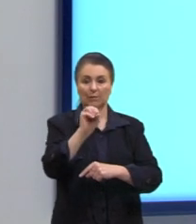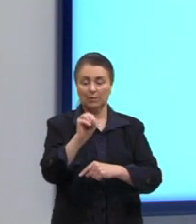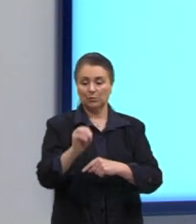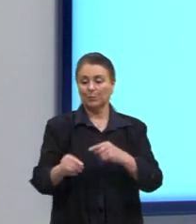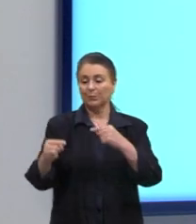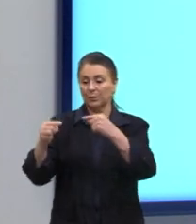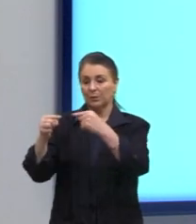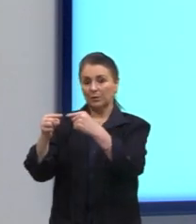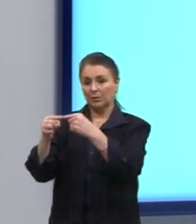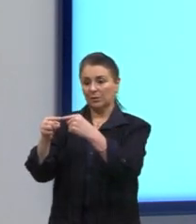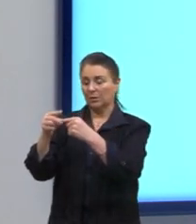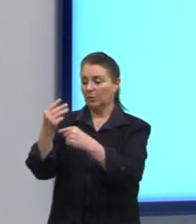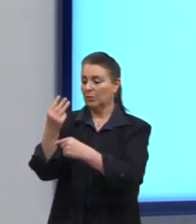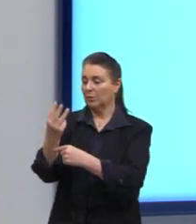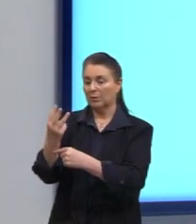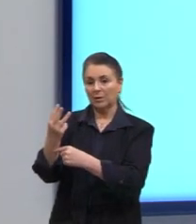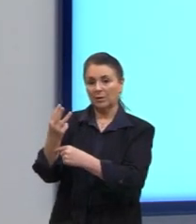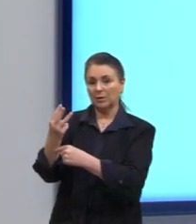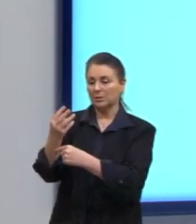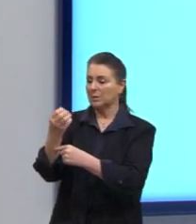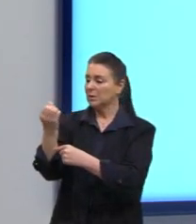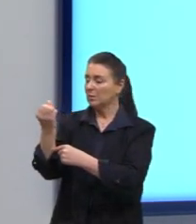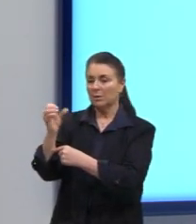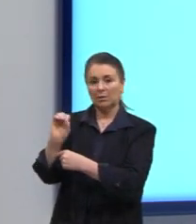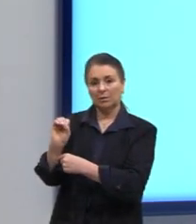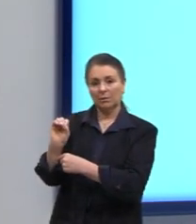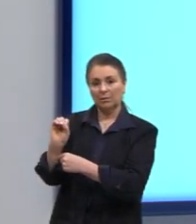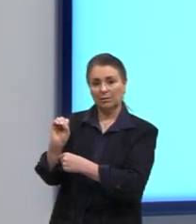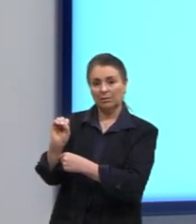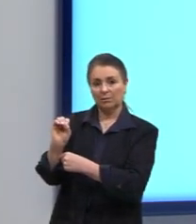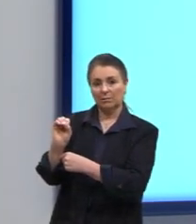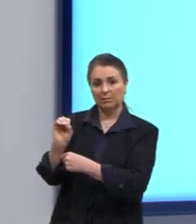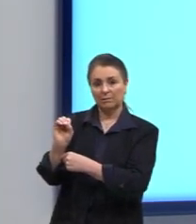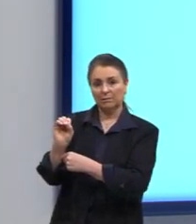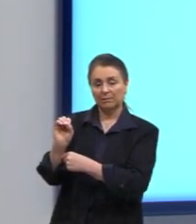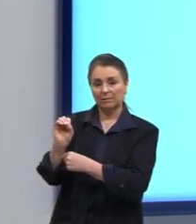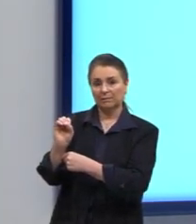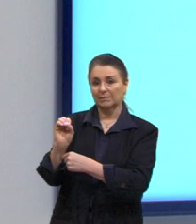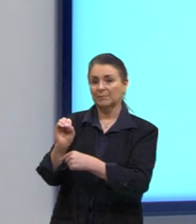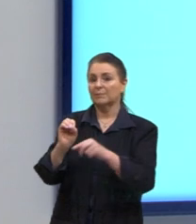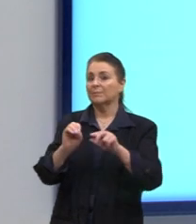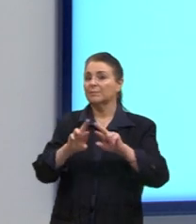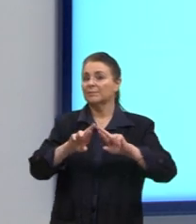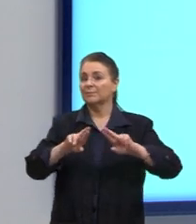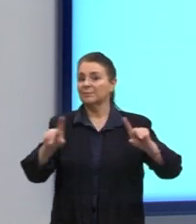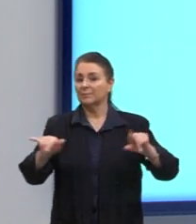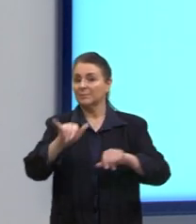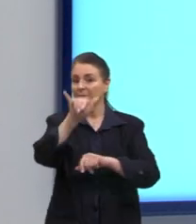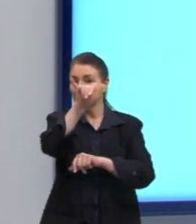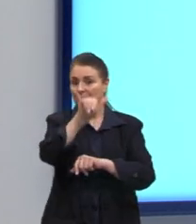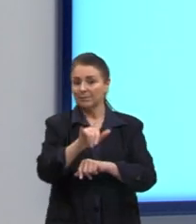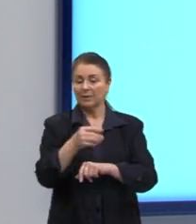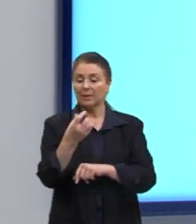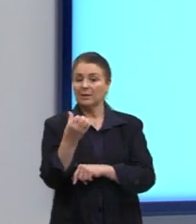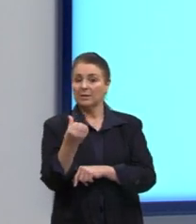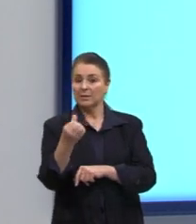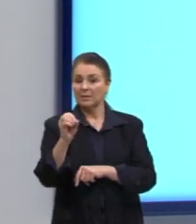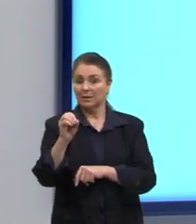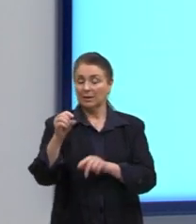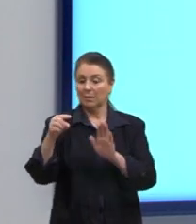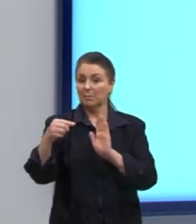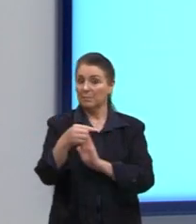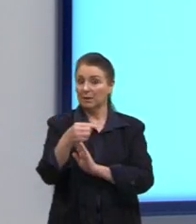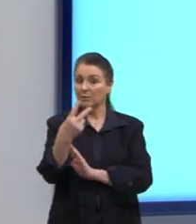tem ali o 3 e o 60 vou calcular essa diferença do Y então 60 - 20